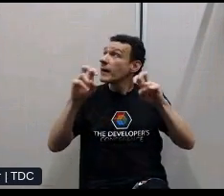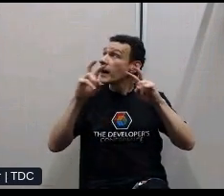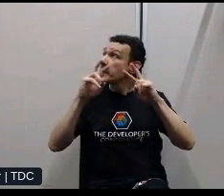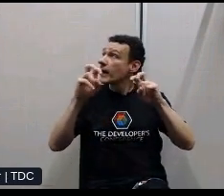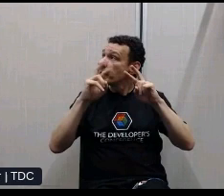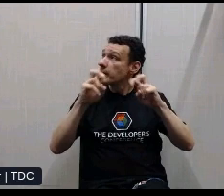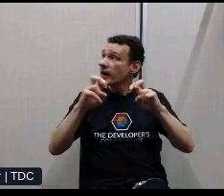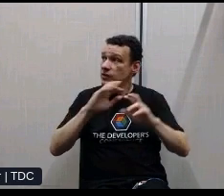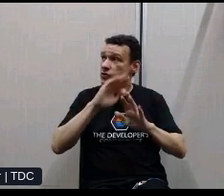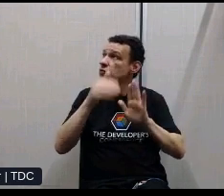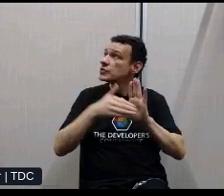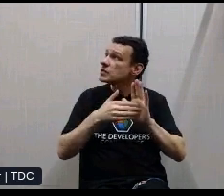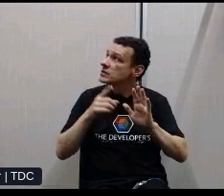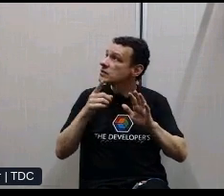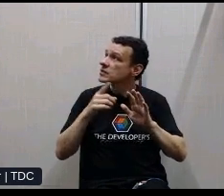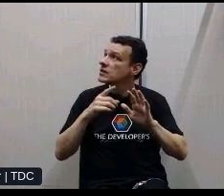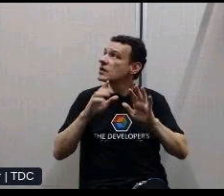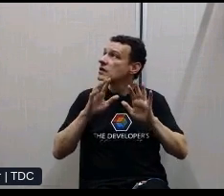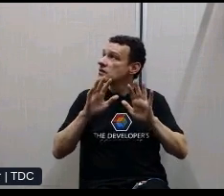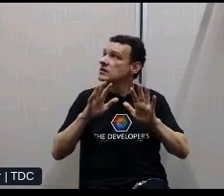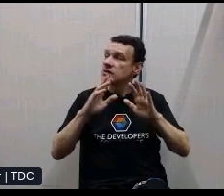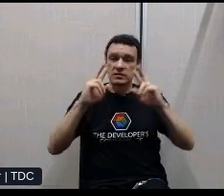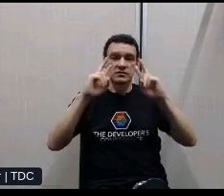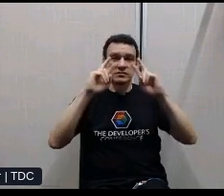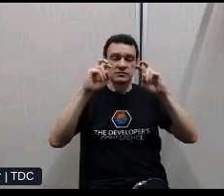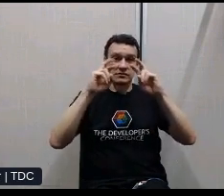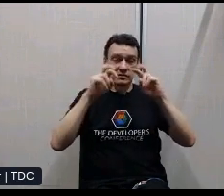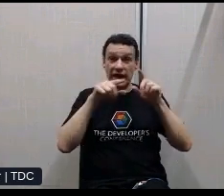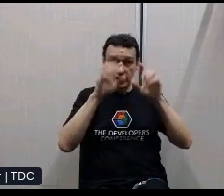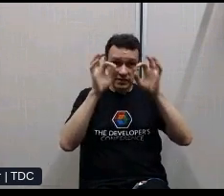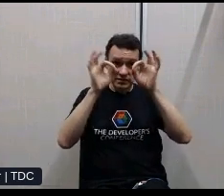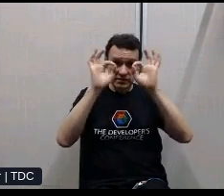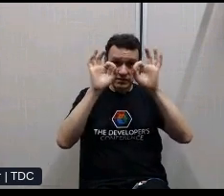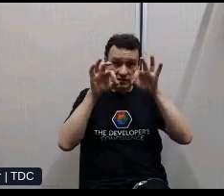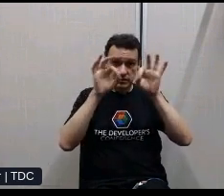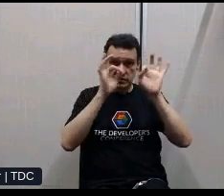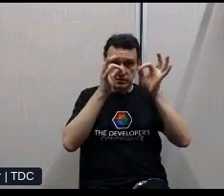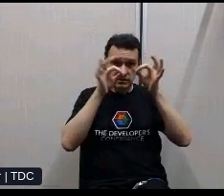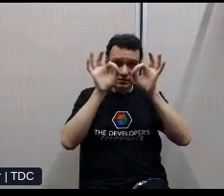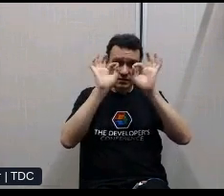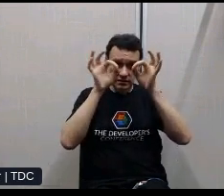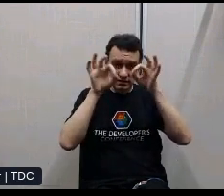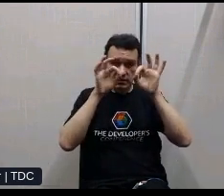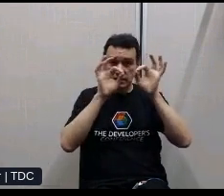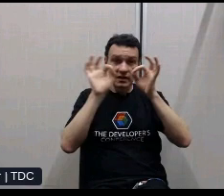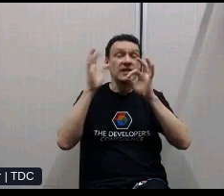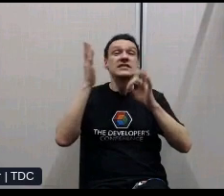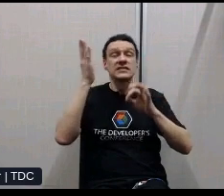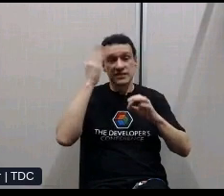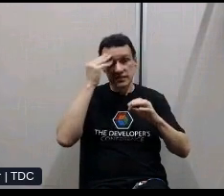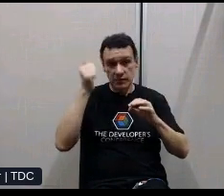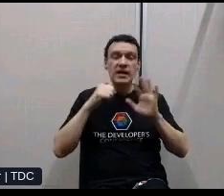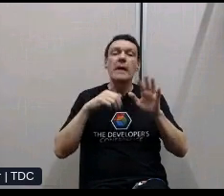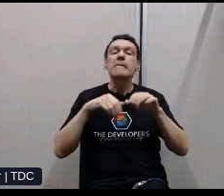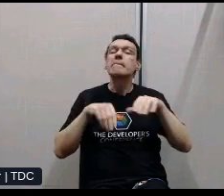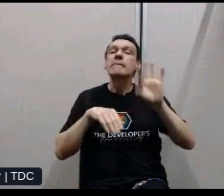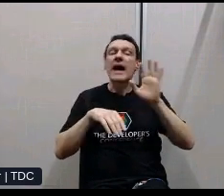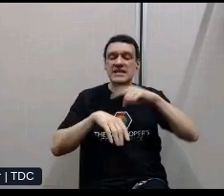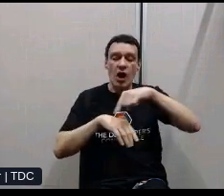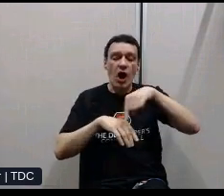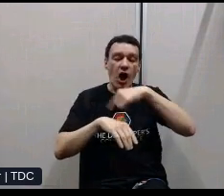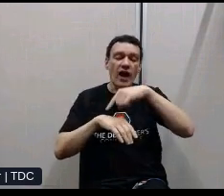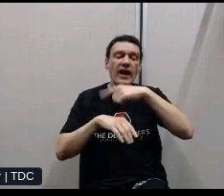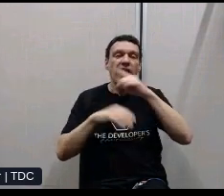essa rastreabilidade do meu olho, e aí saber aonde que os pontos ficaram mais tempo. Então isso também